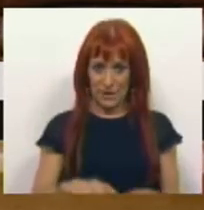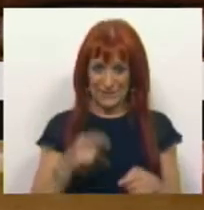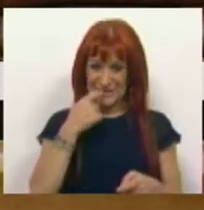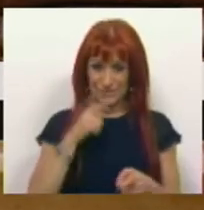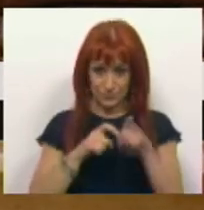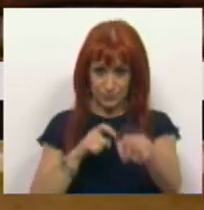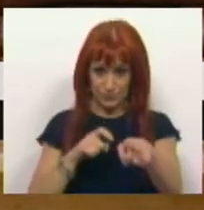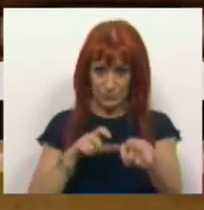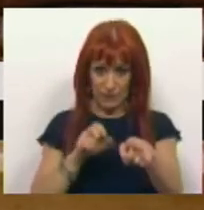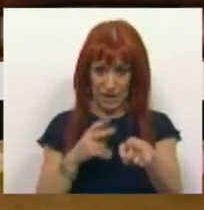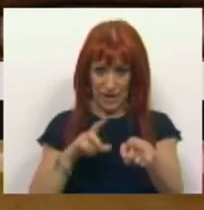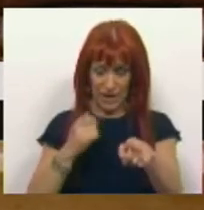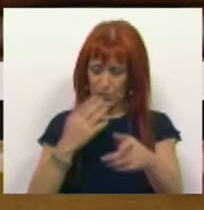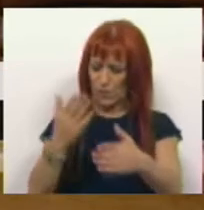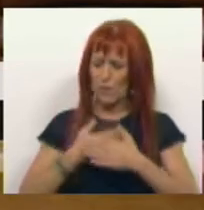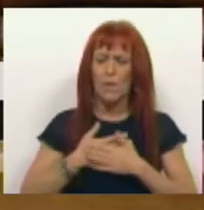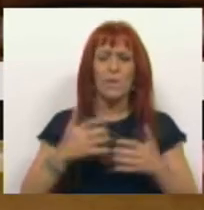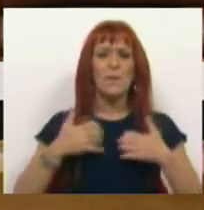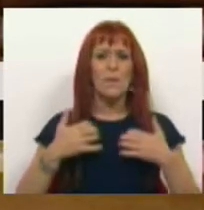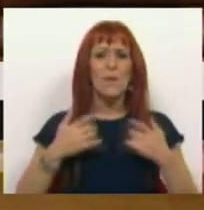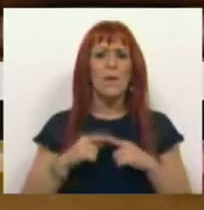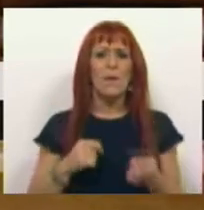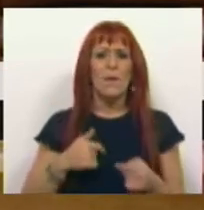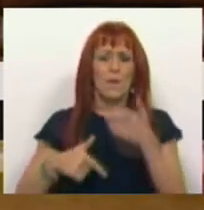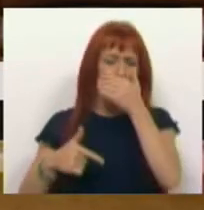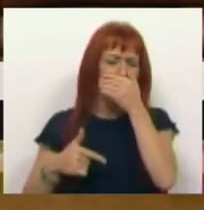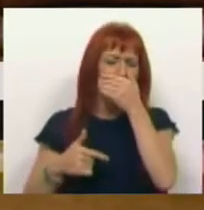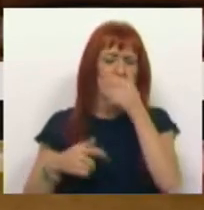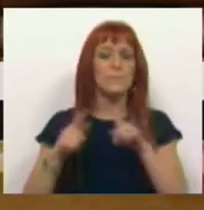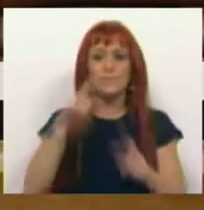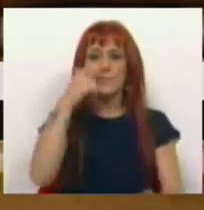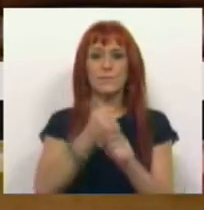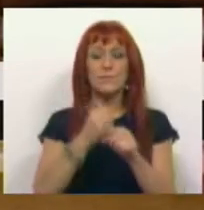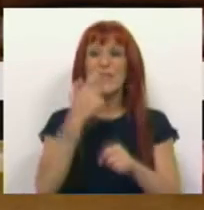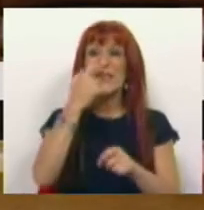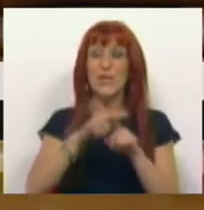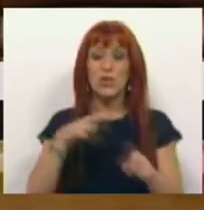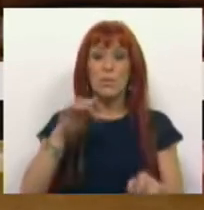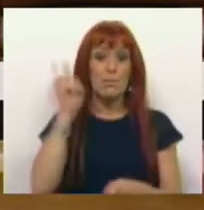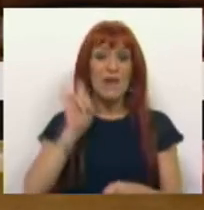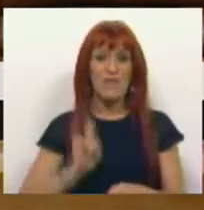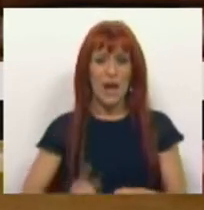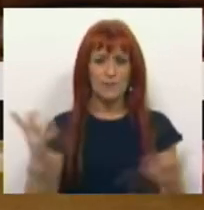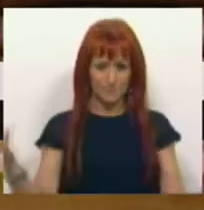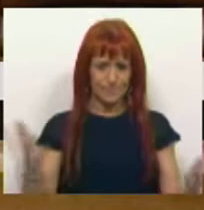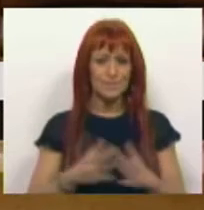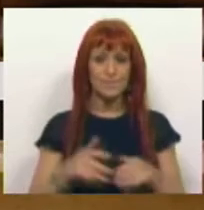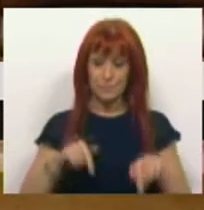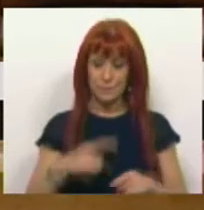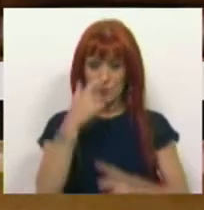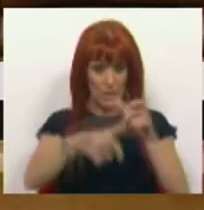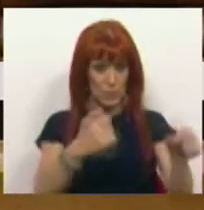pedra de granito foi-me oferecida na sexta-feira, em Peruzelo, por trabalhadores das pedreiras de Penafiel.